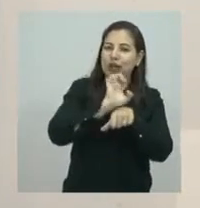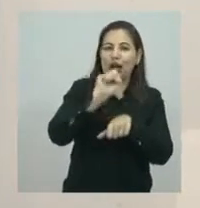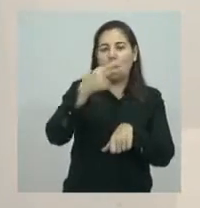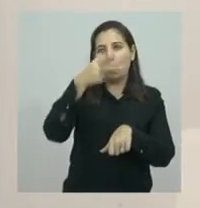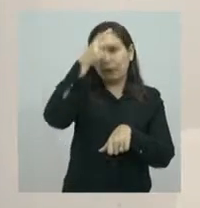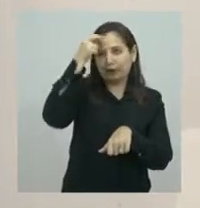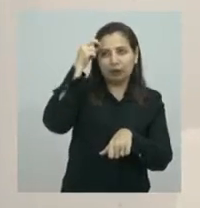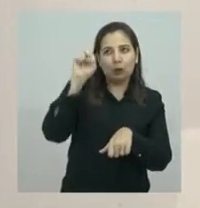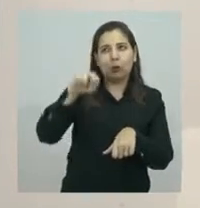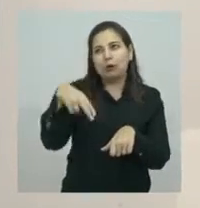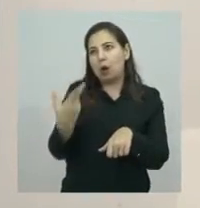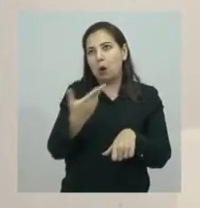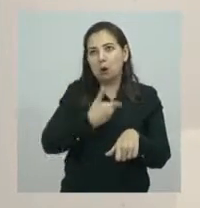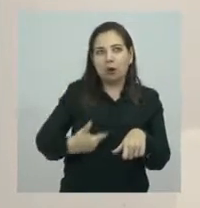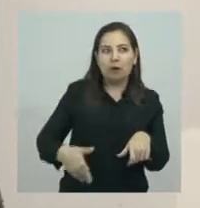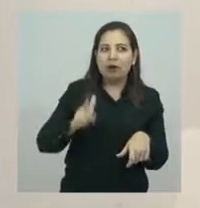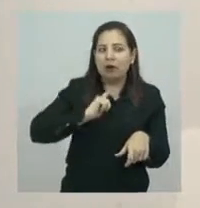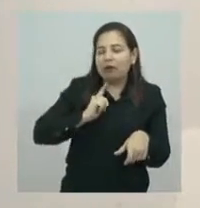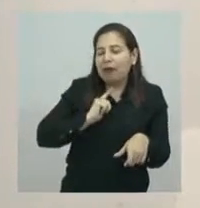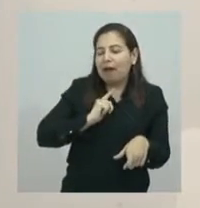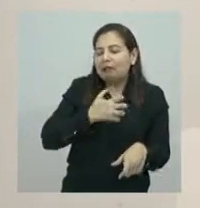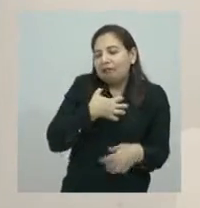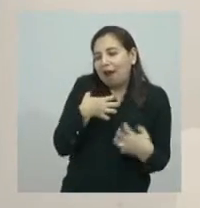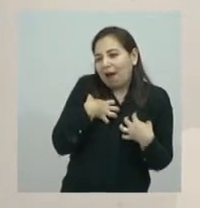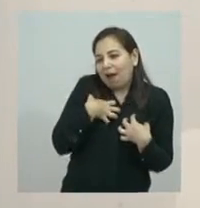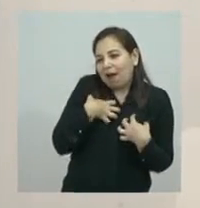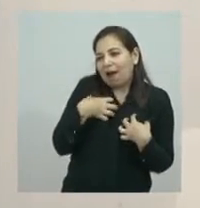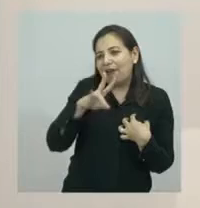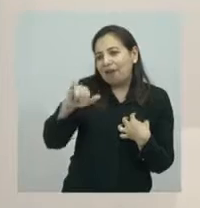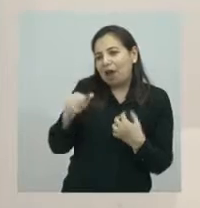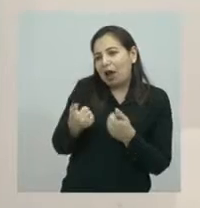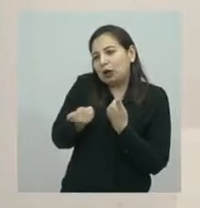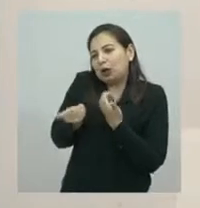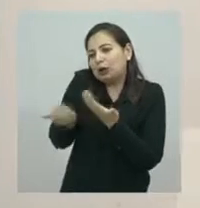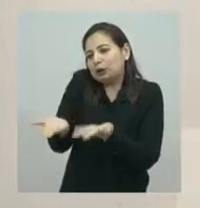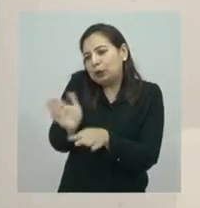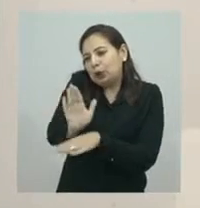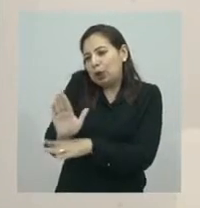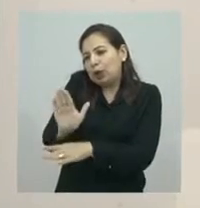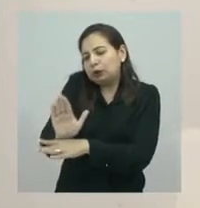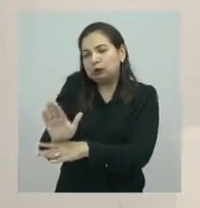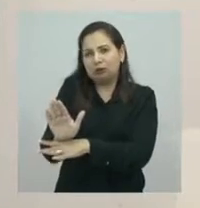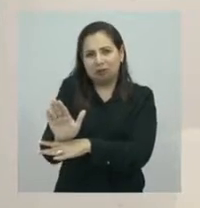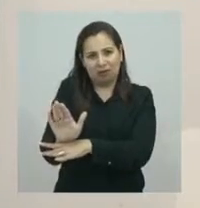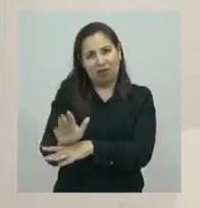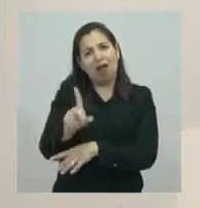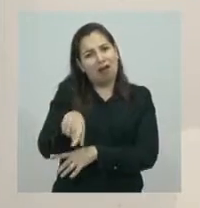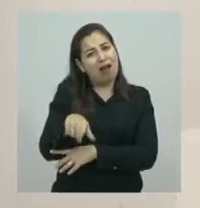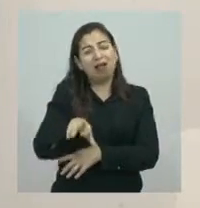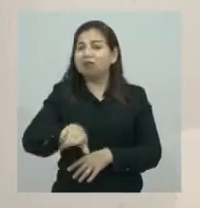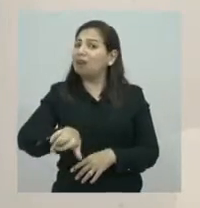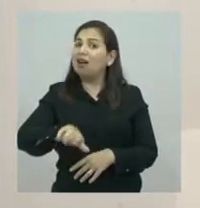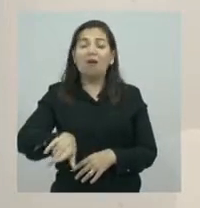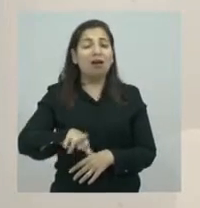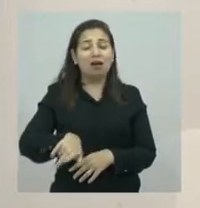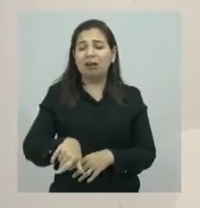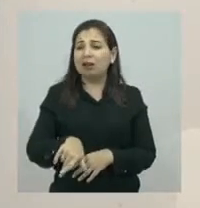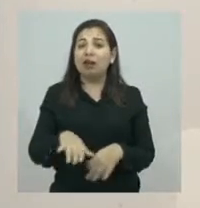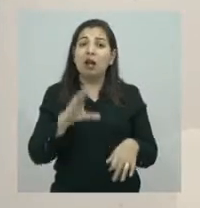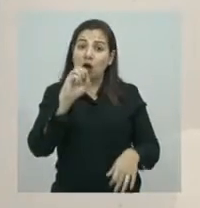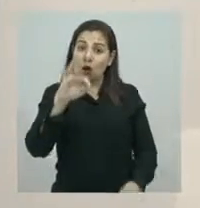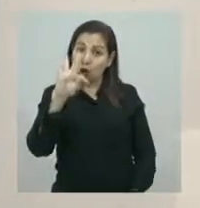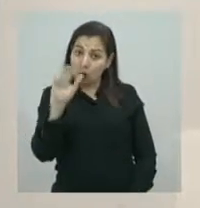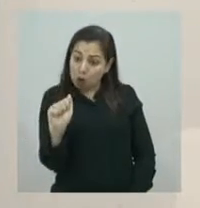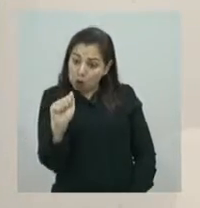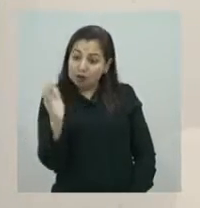que a escola, entendeu, está promovendo em favor dos negros. Muito pelo contrário, as cotas raciais, elas são